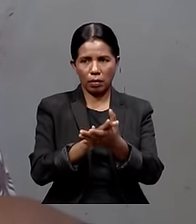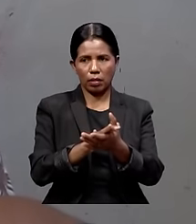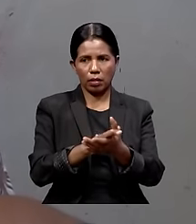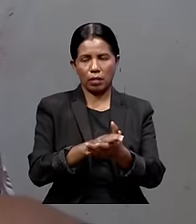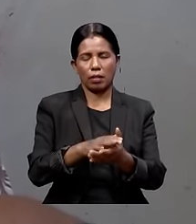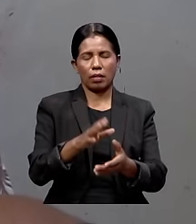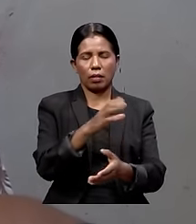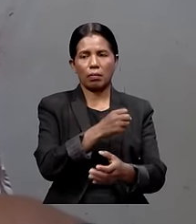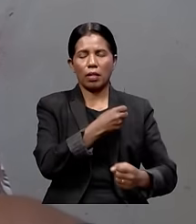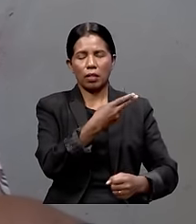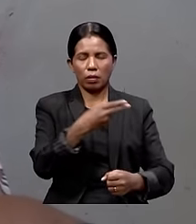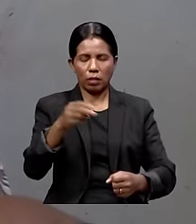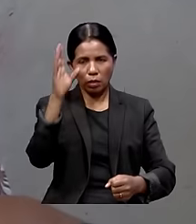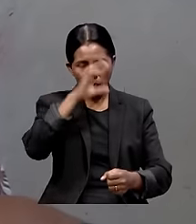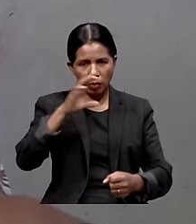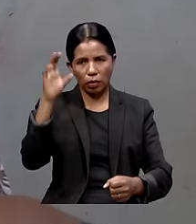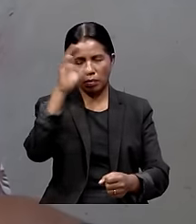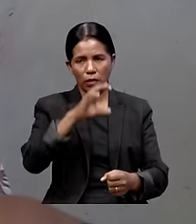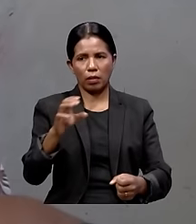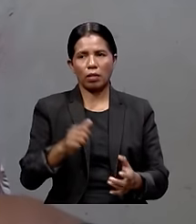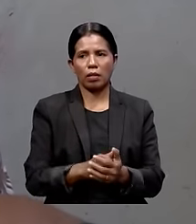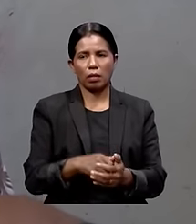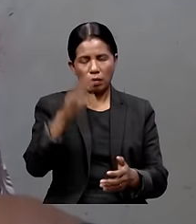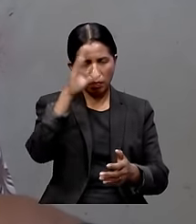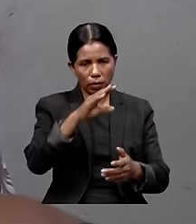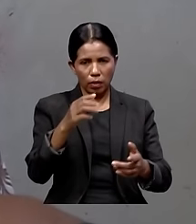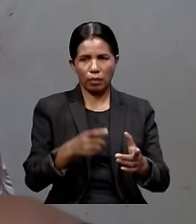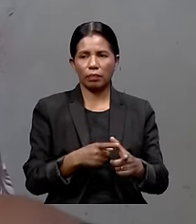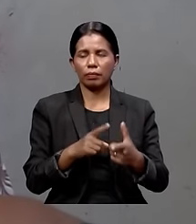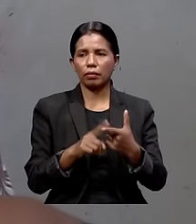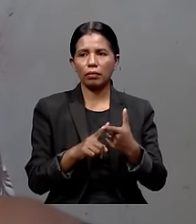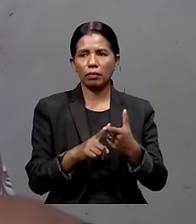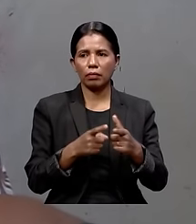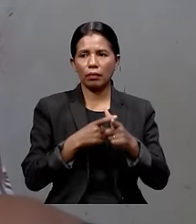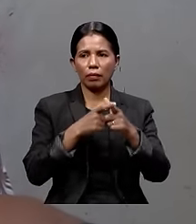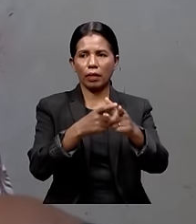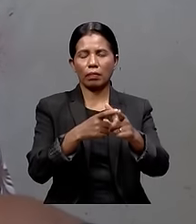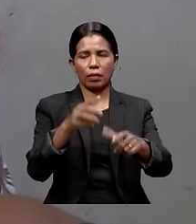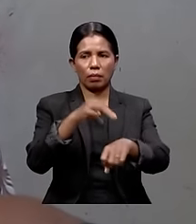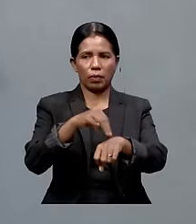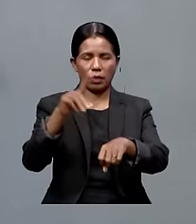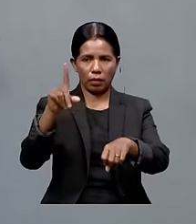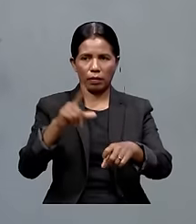buka hoto ona buka mai to ia ni buka mai buka ia ni hoto kalai ba na motel.